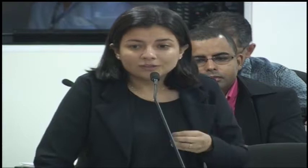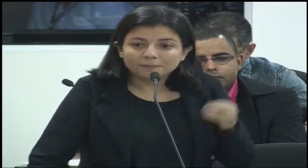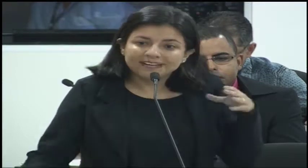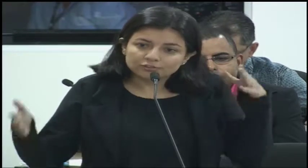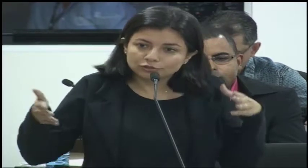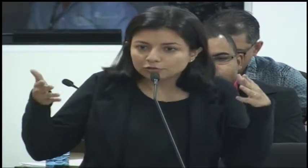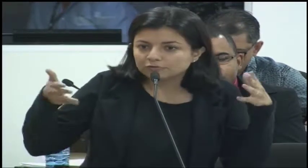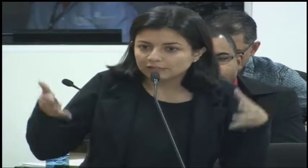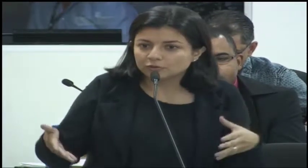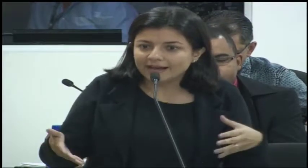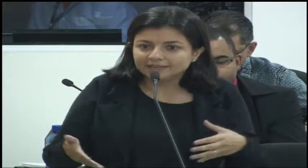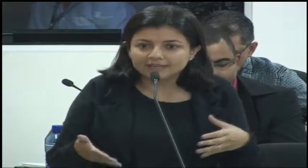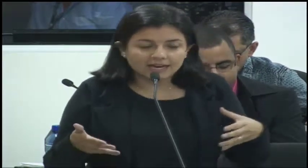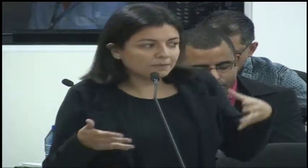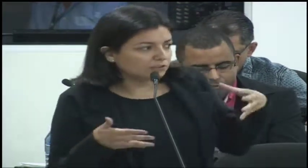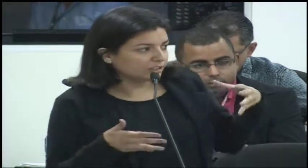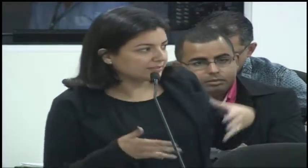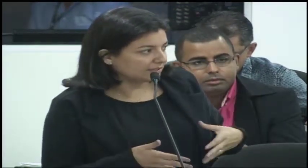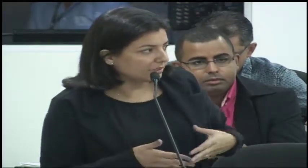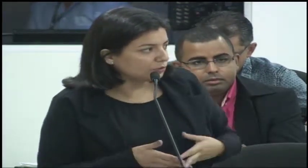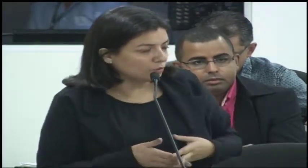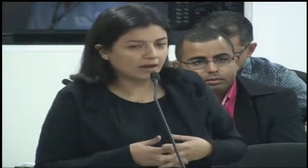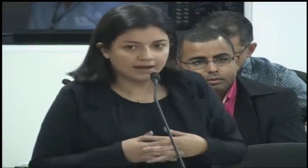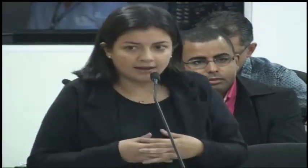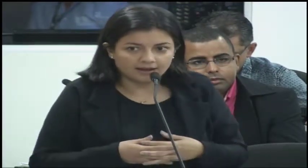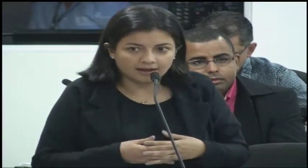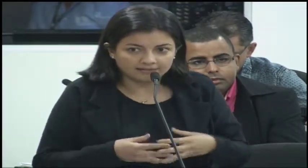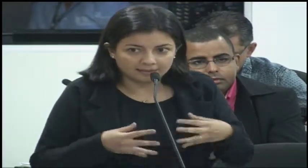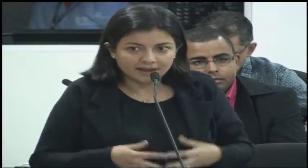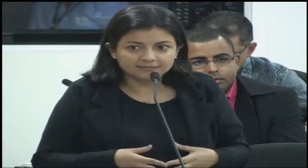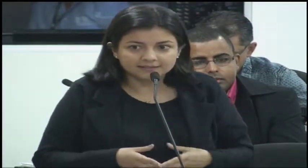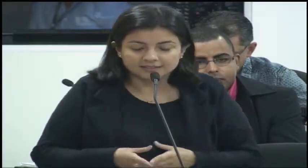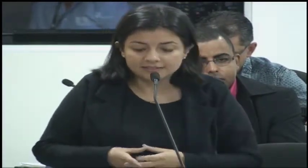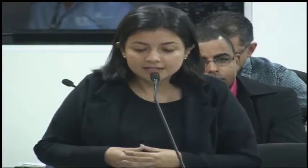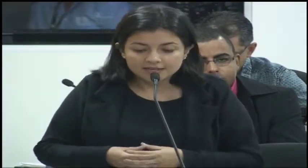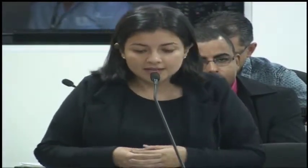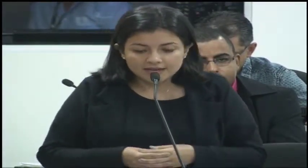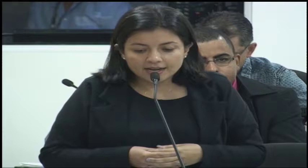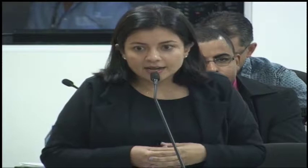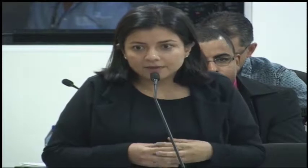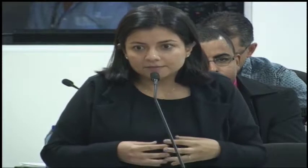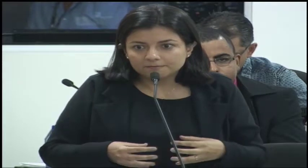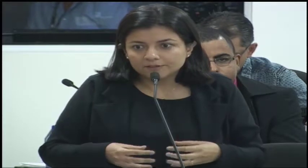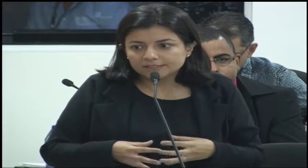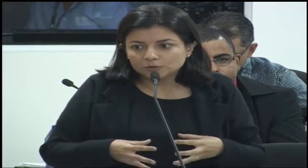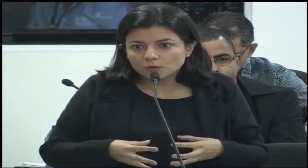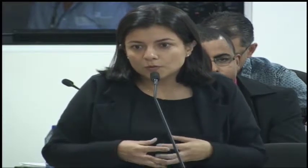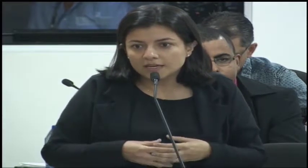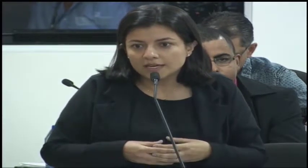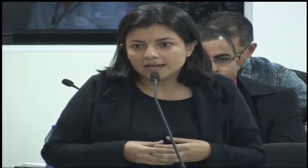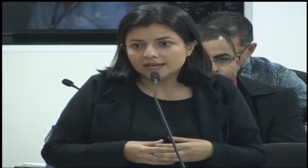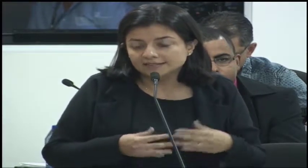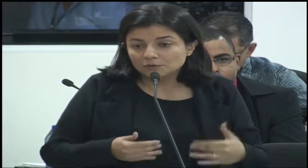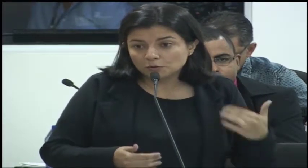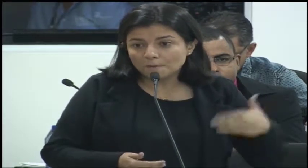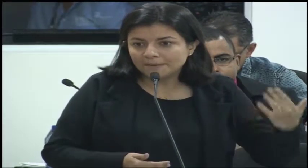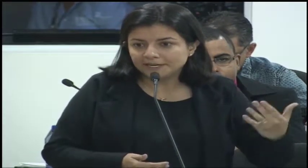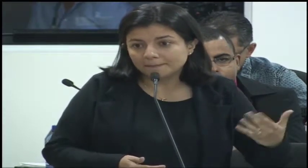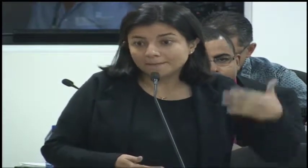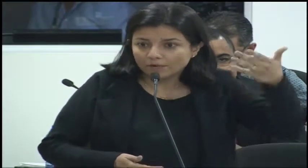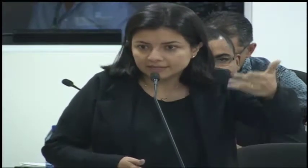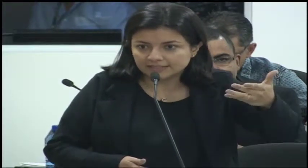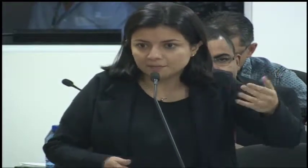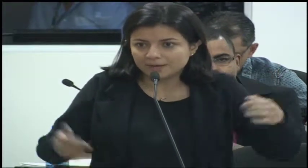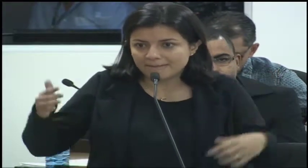são as obrigações contratuais que acabam engessando a temática e acaba fazendo com que eles tenham que